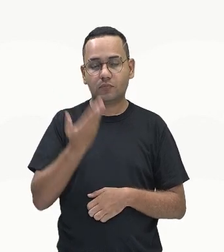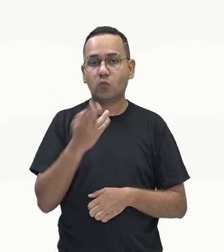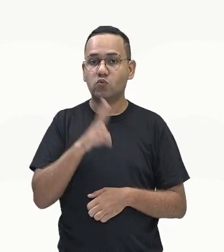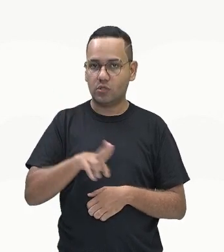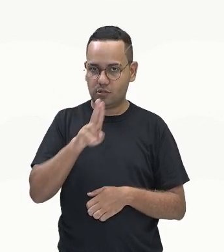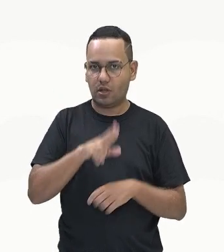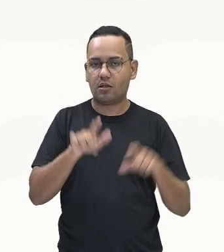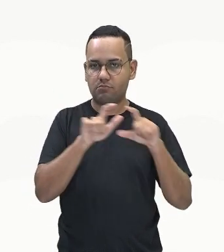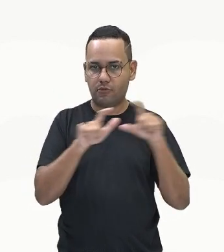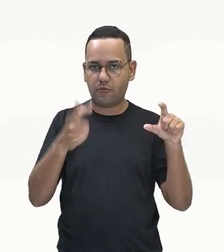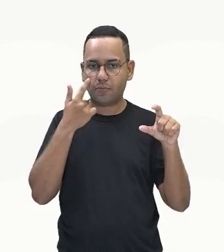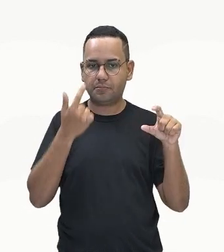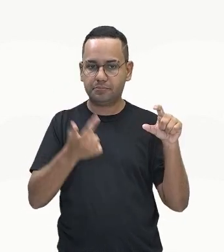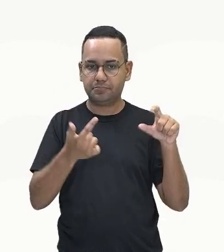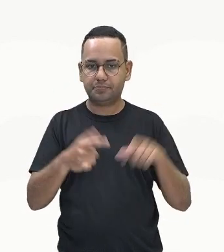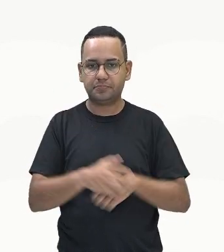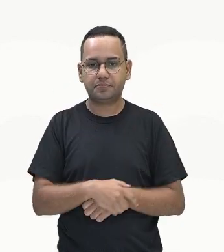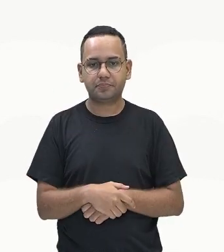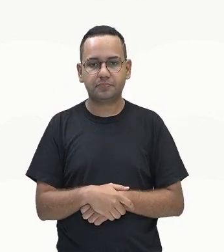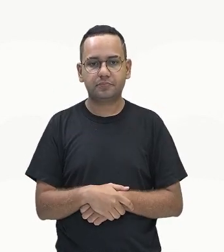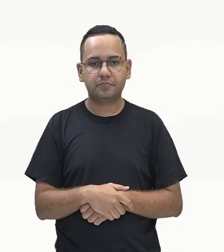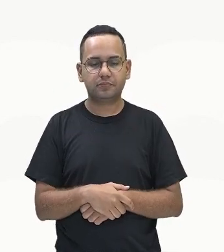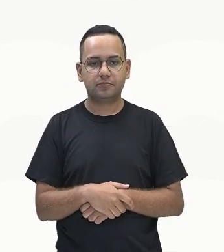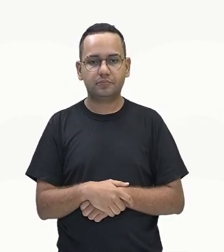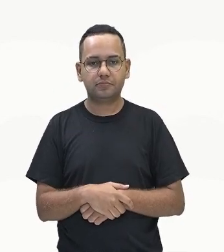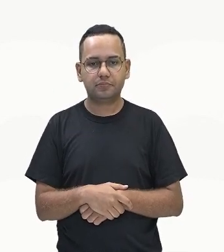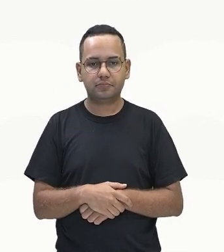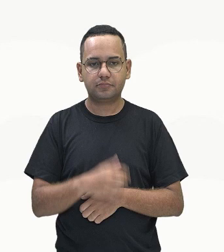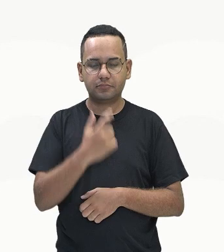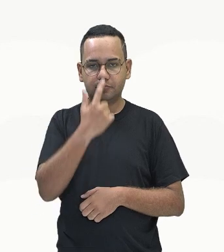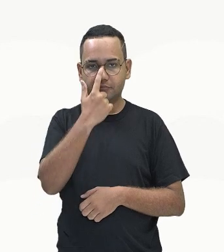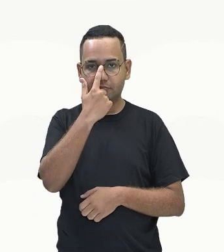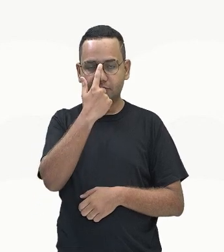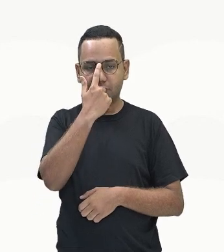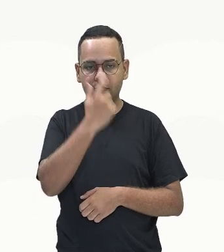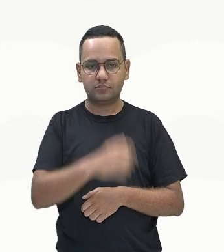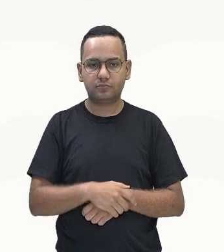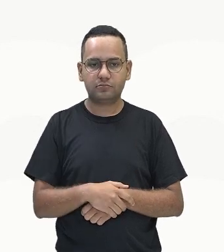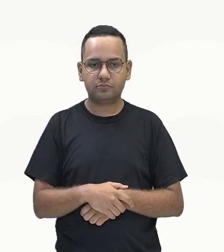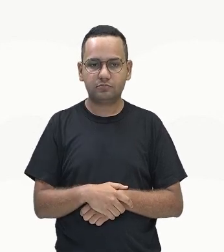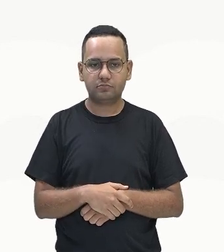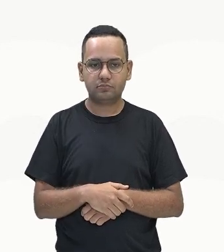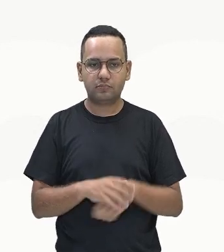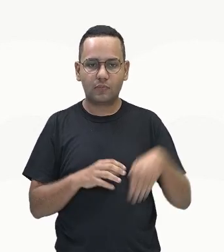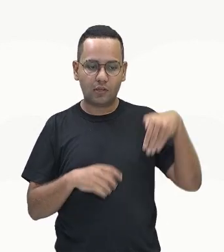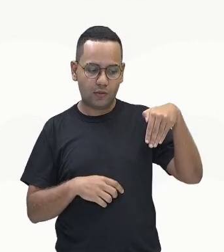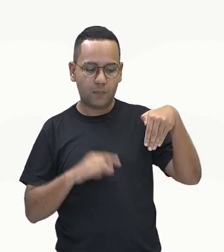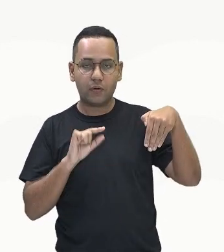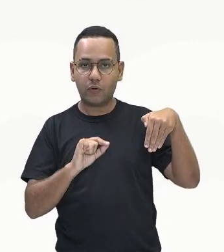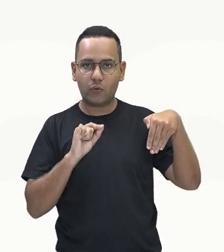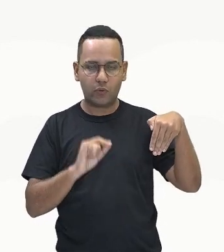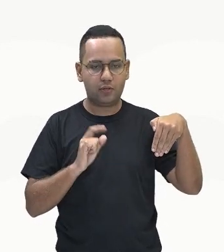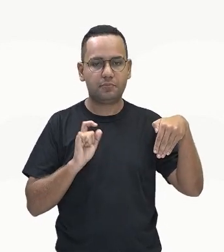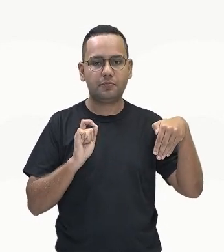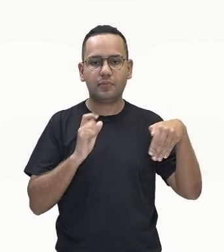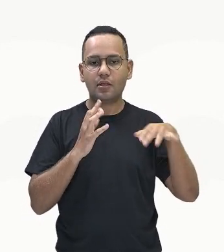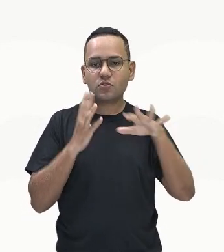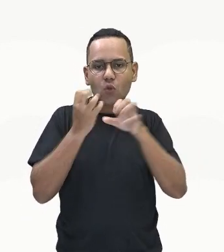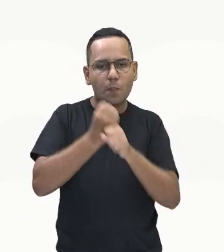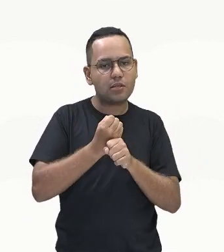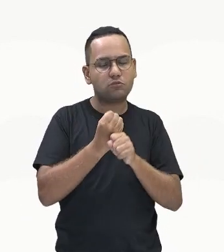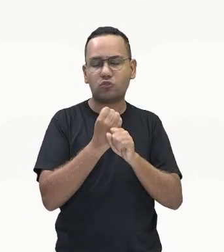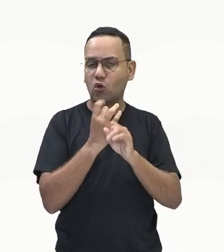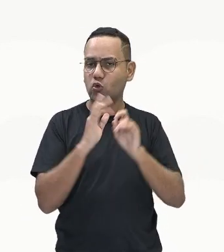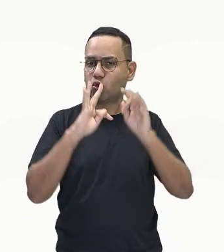então aqui a nossa fórmula dos juros compostos. M é o nosso montante, né? Total a